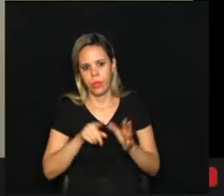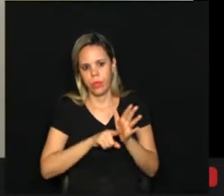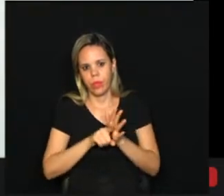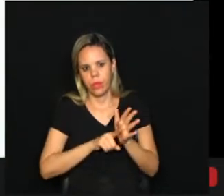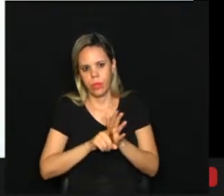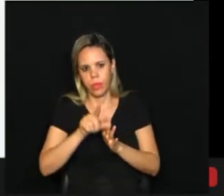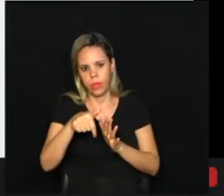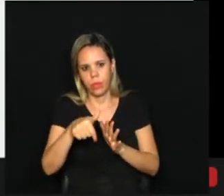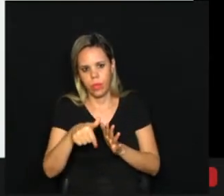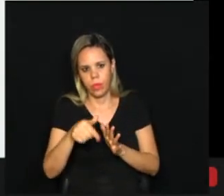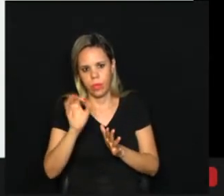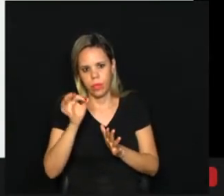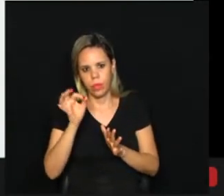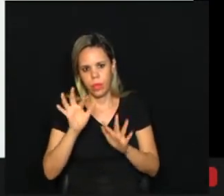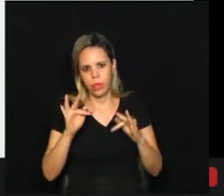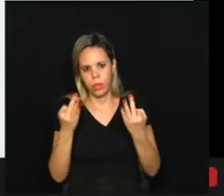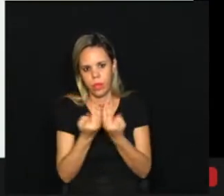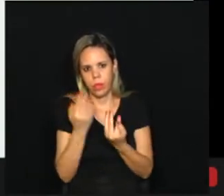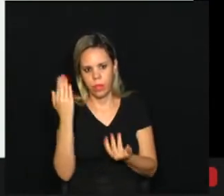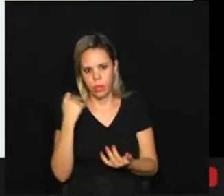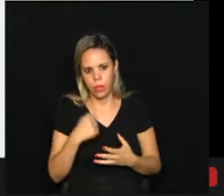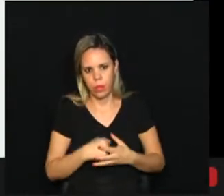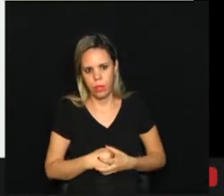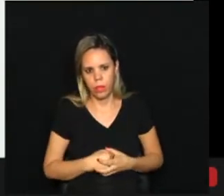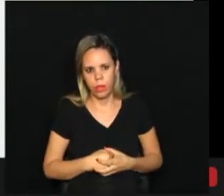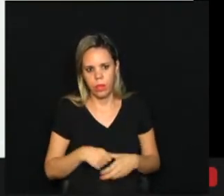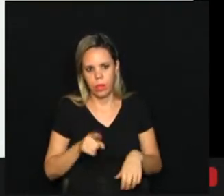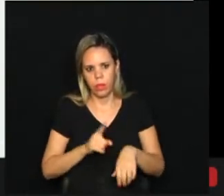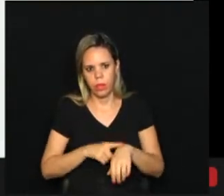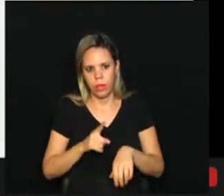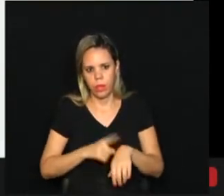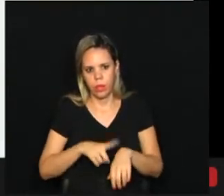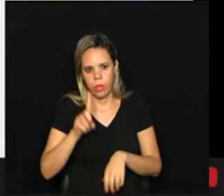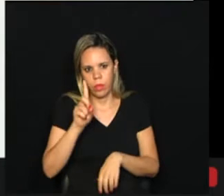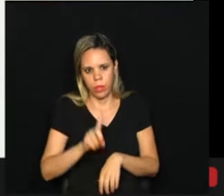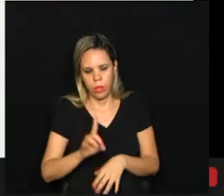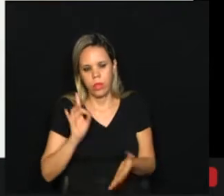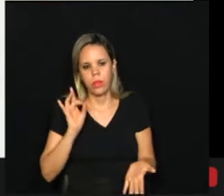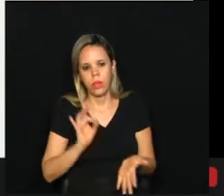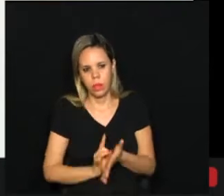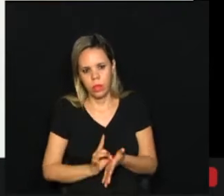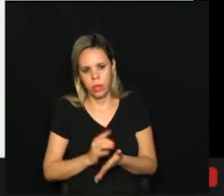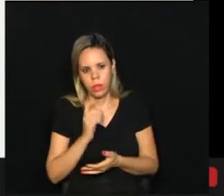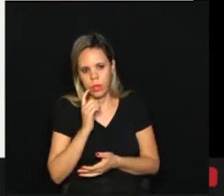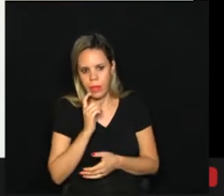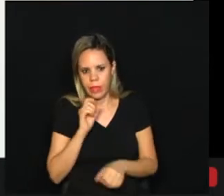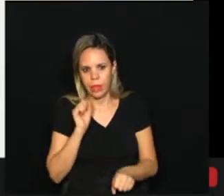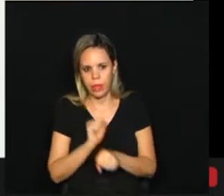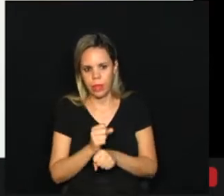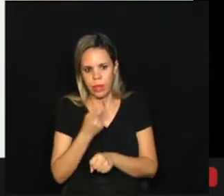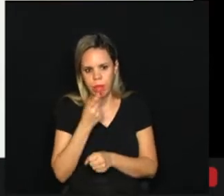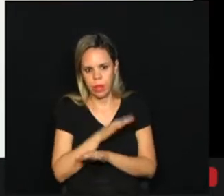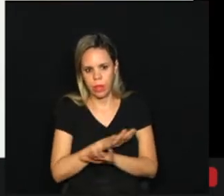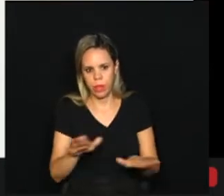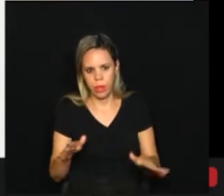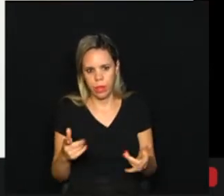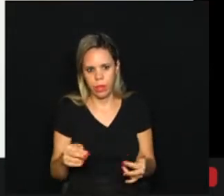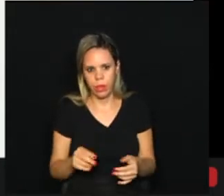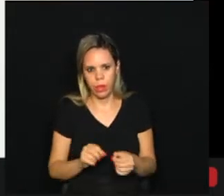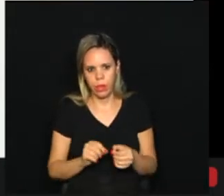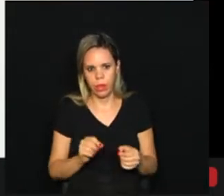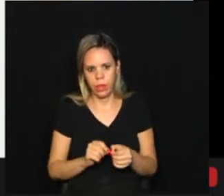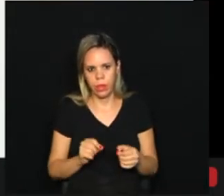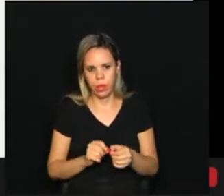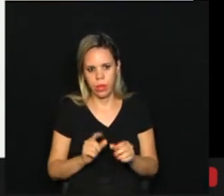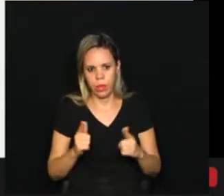a apuração, com certeza os pais saberão. Nesse momento, a diretora realmente ela parou de falar. Mas assim como ela fez